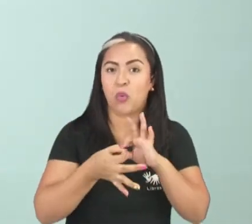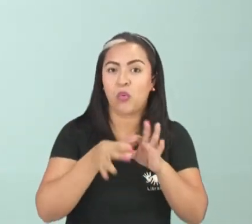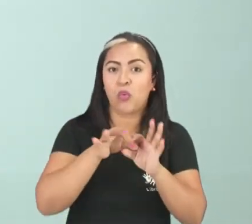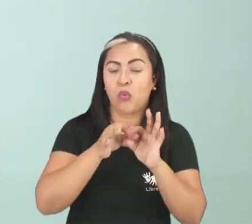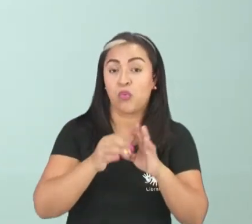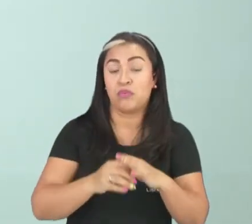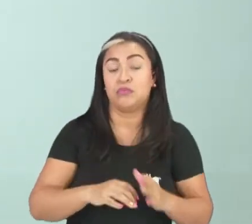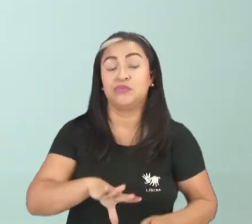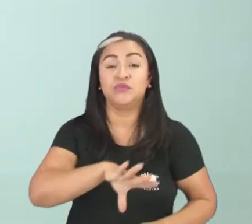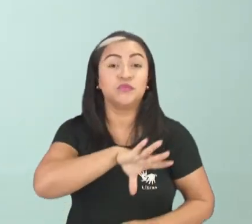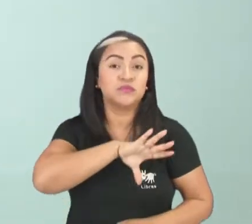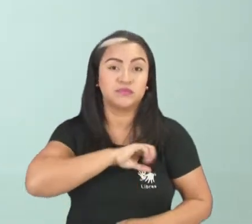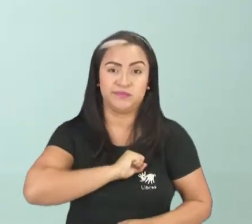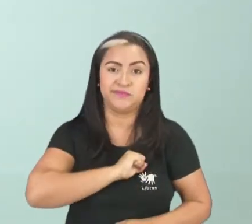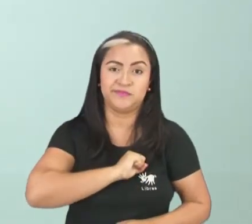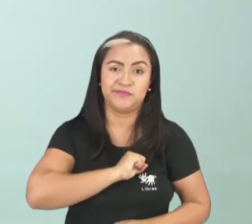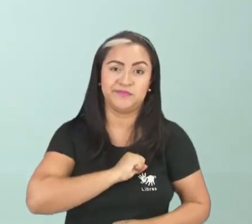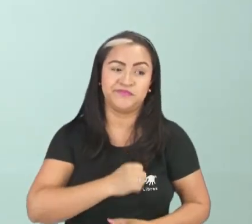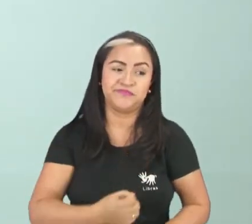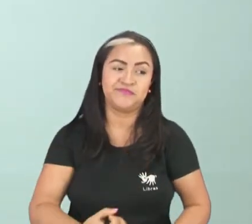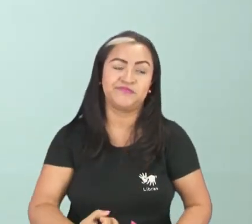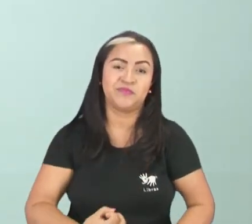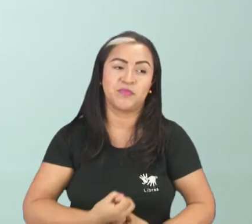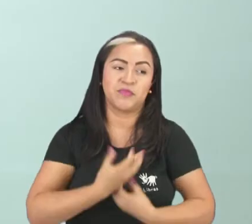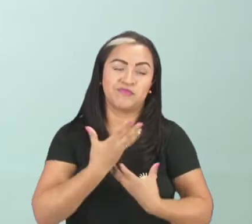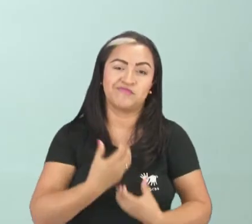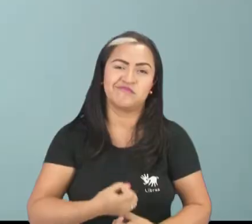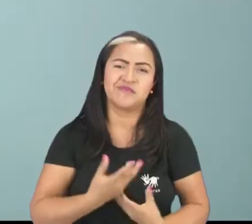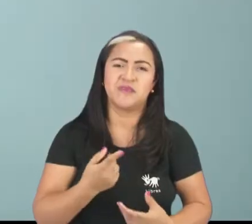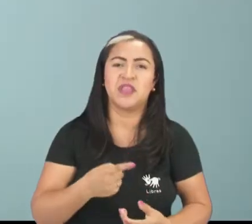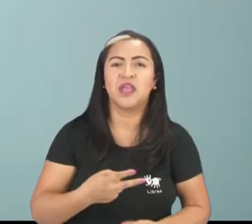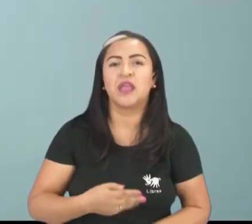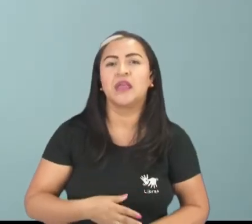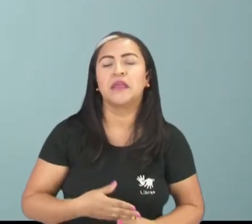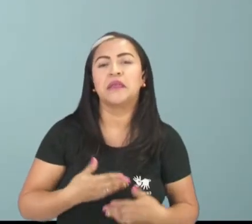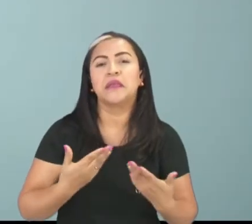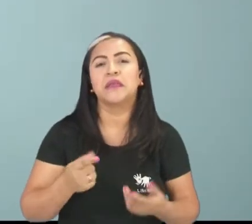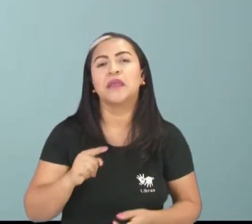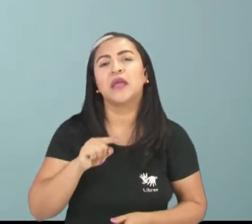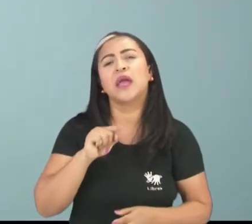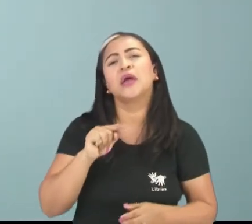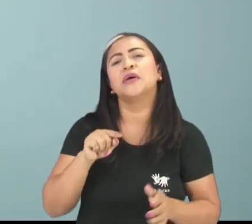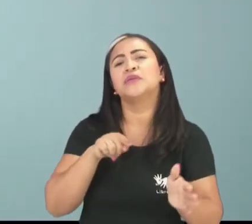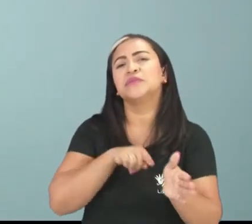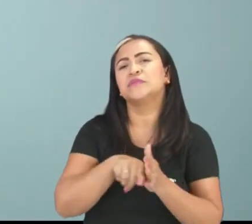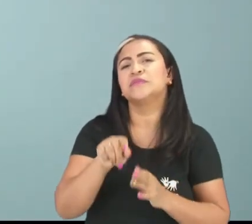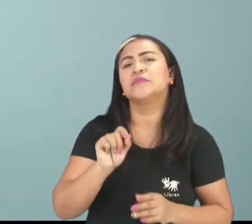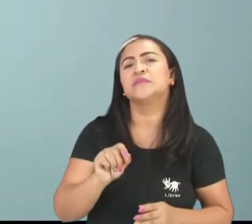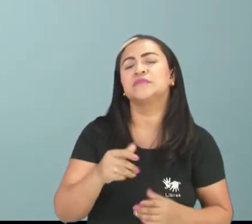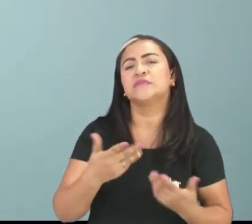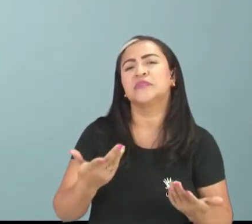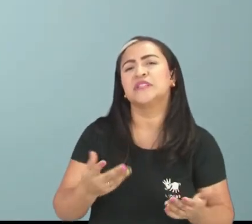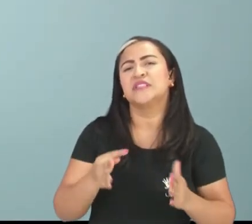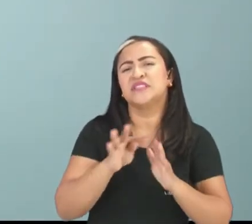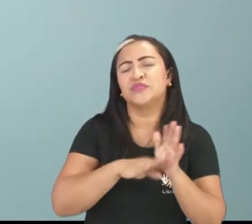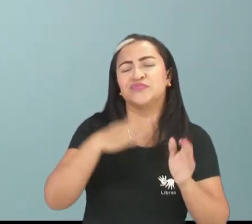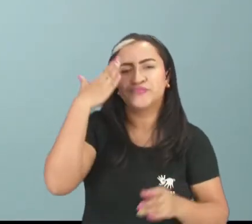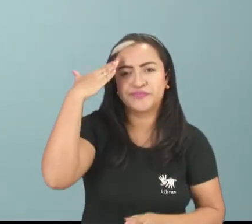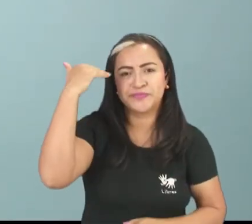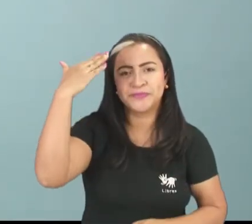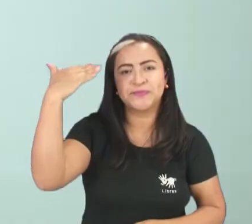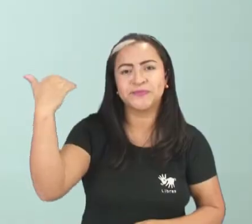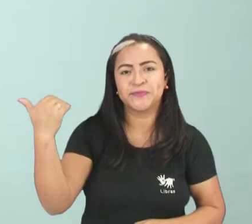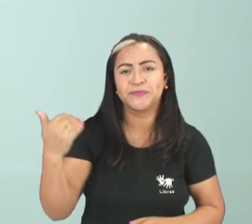esse tema sobre amor. E aí eu trago, será que esse texto tão conhecido, né, famoso,